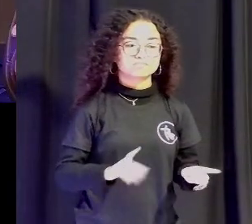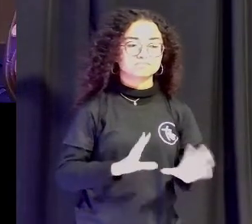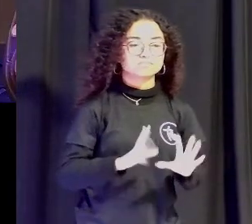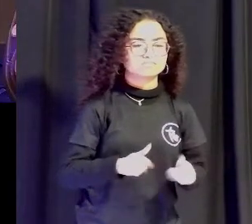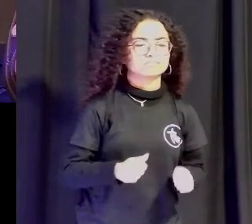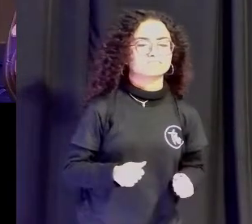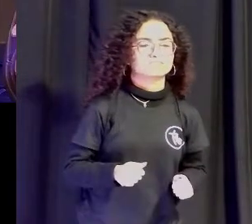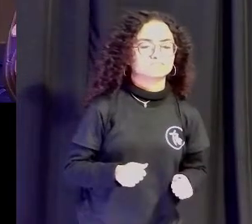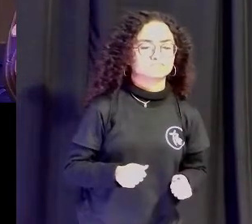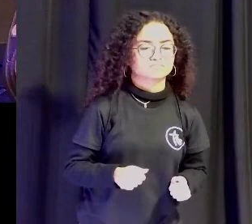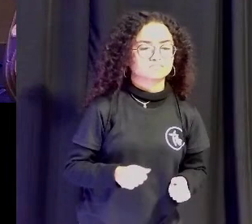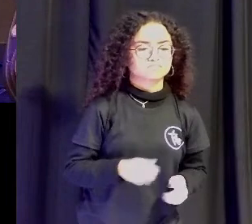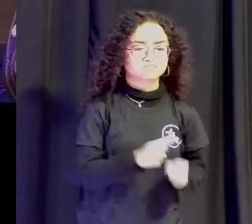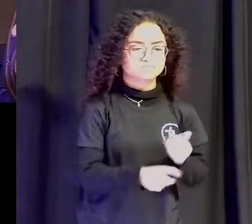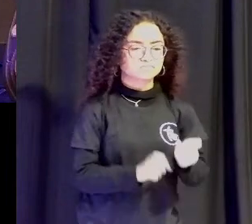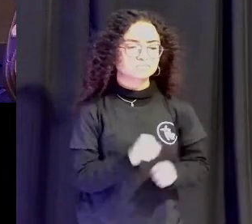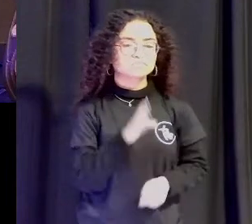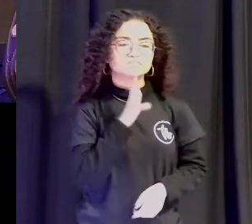homem.